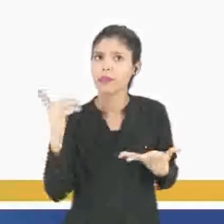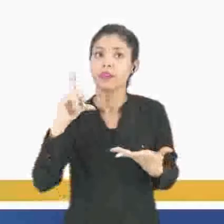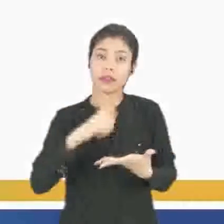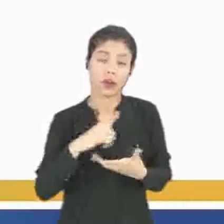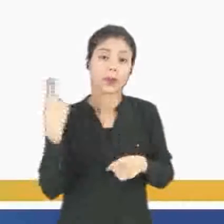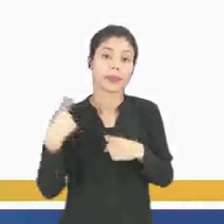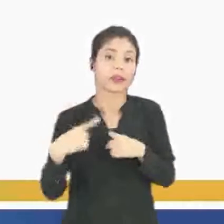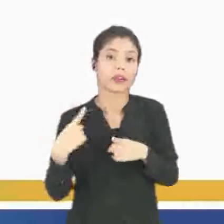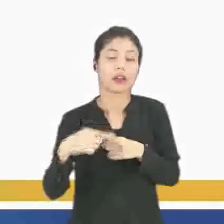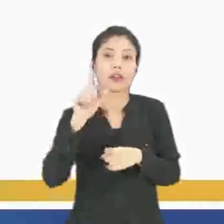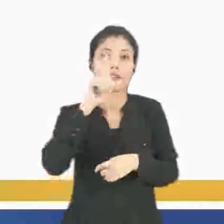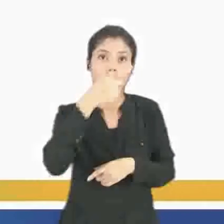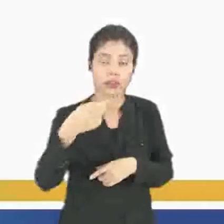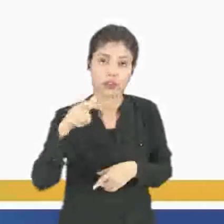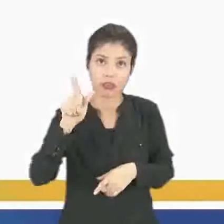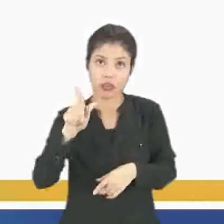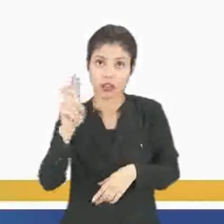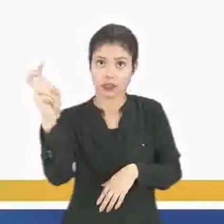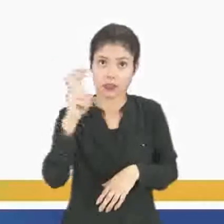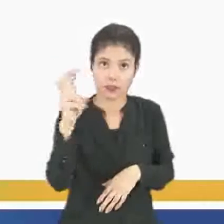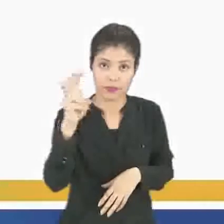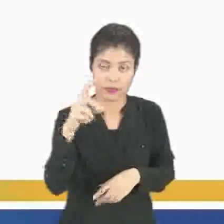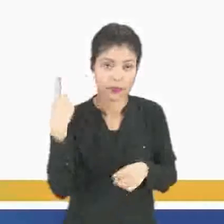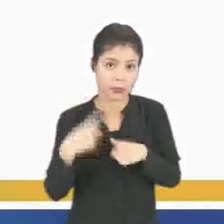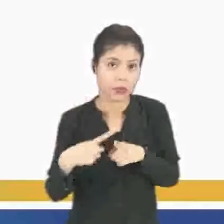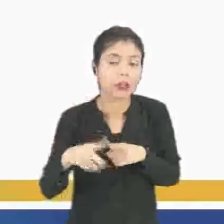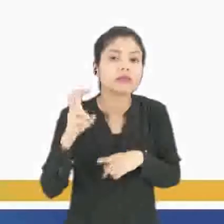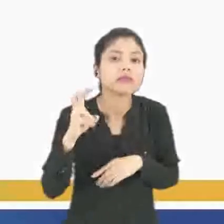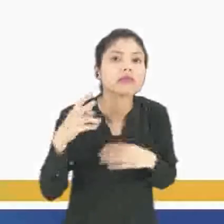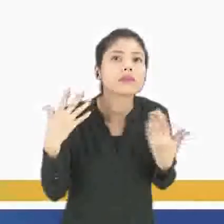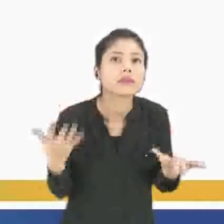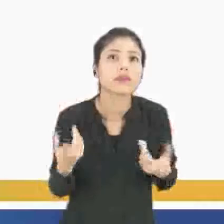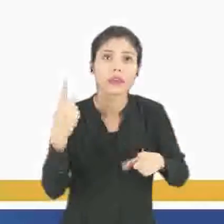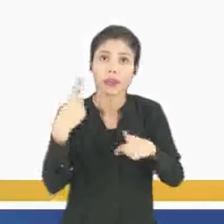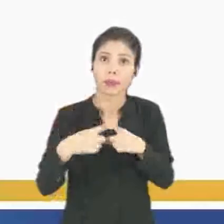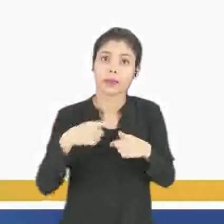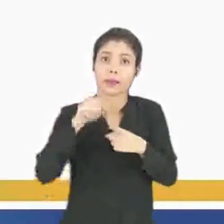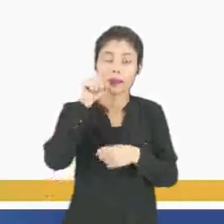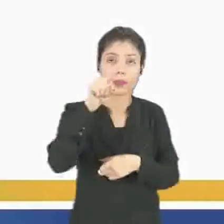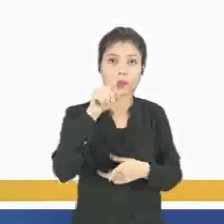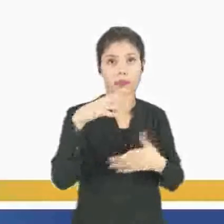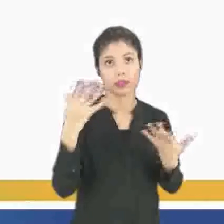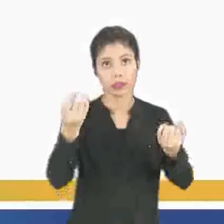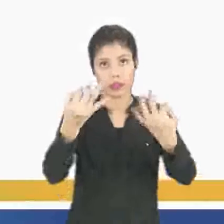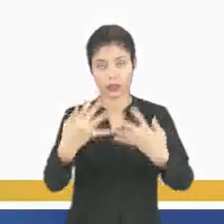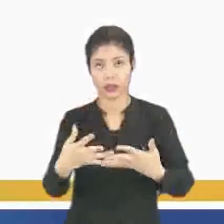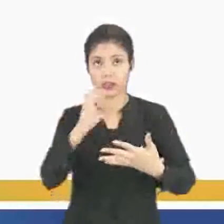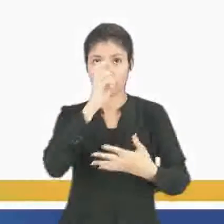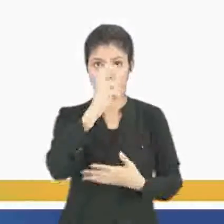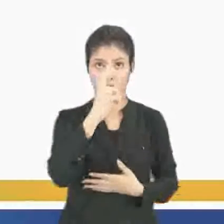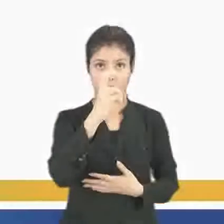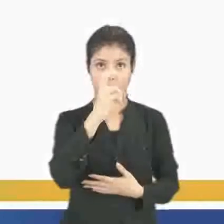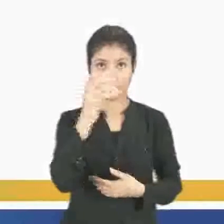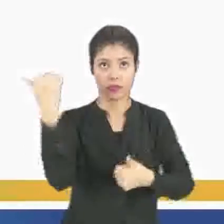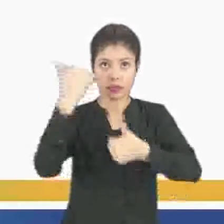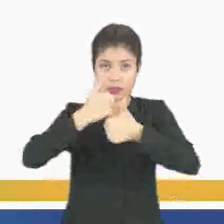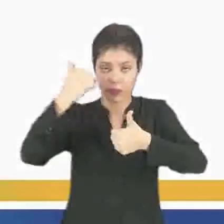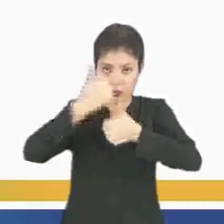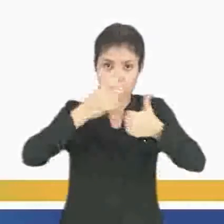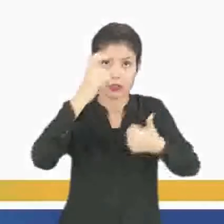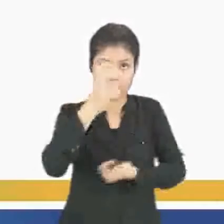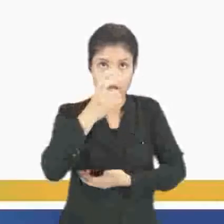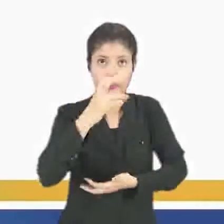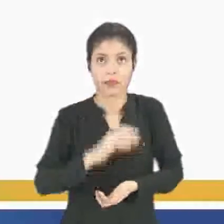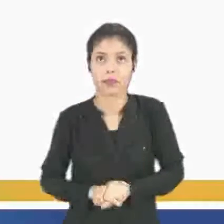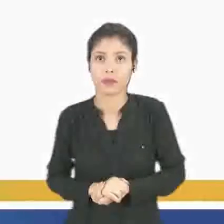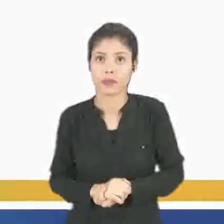tenho, porque o XG é 5, ó. Mas por que é 5? Porque aqui está dizendo que, ó, aqui é 5. Então aqui no lugar do XG eu ponho